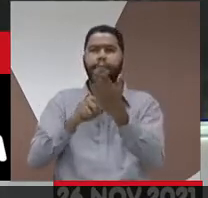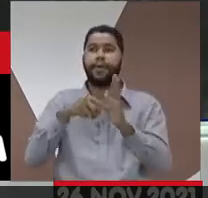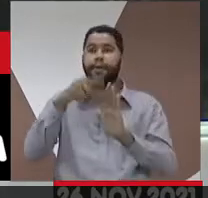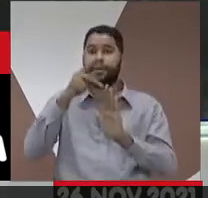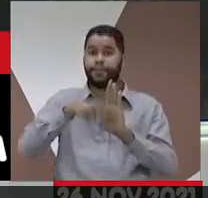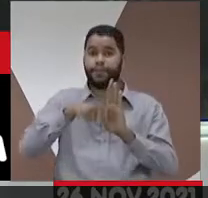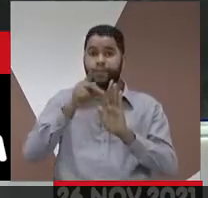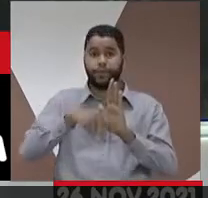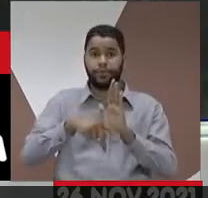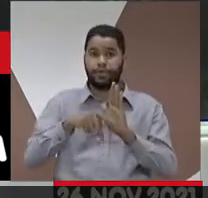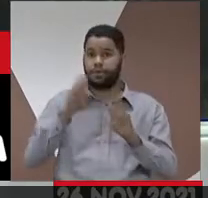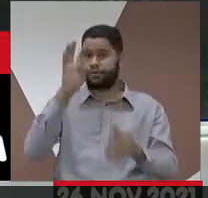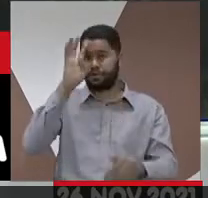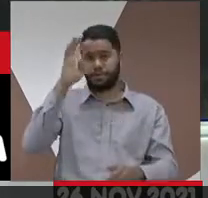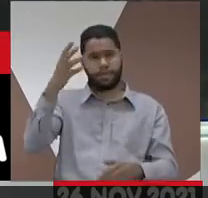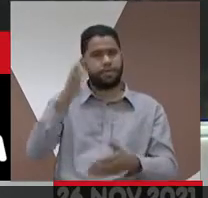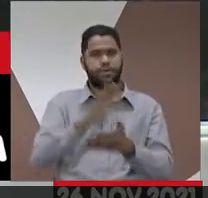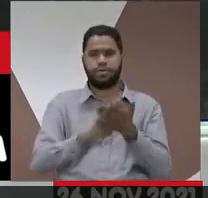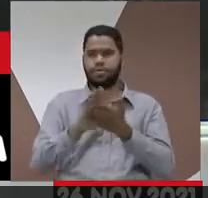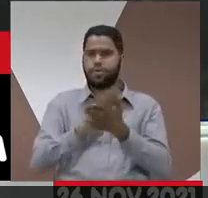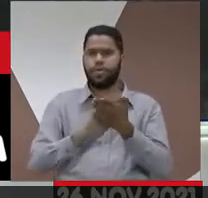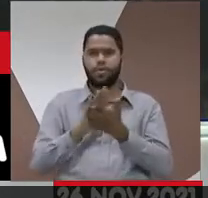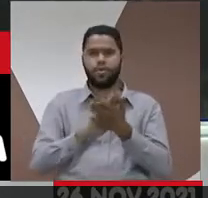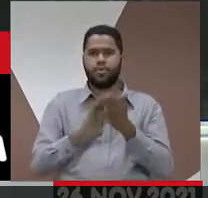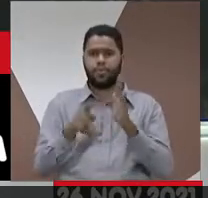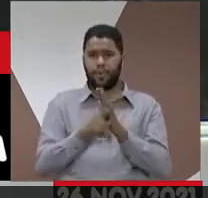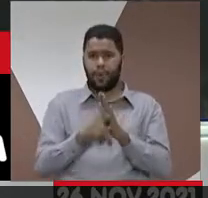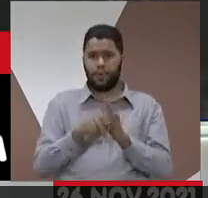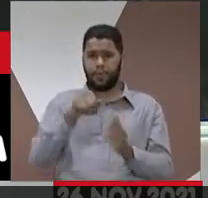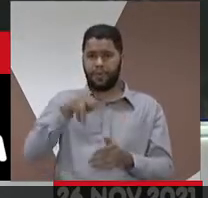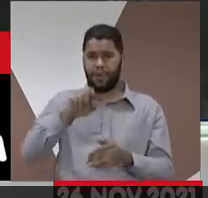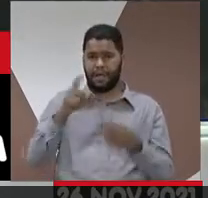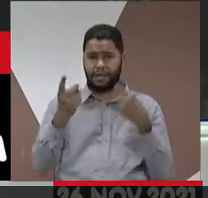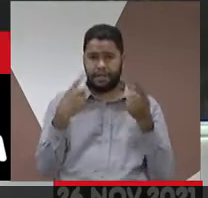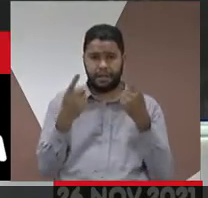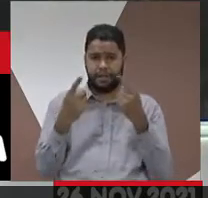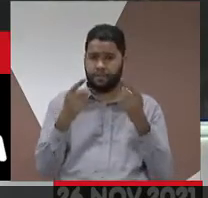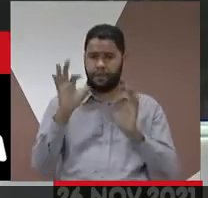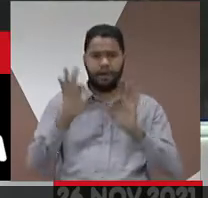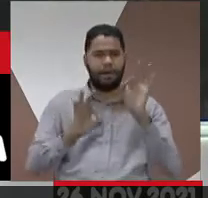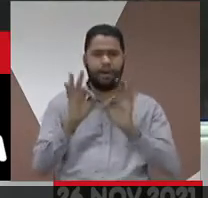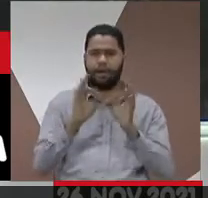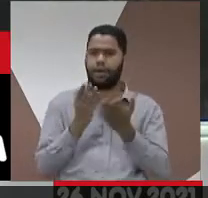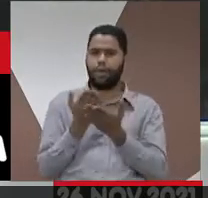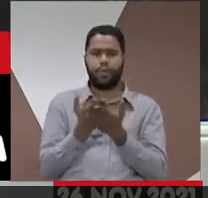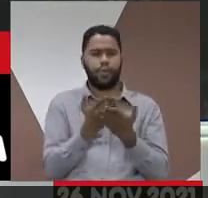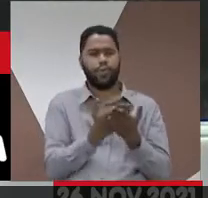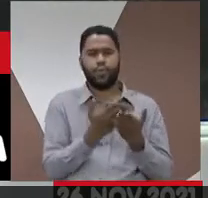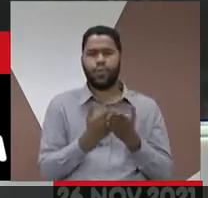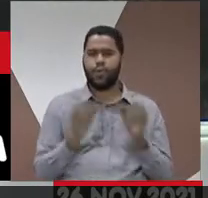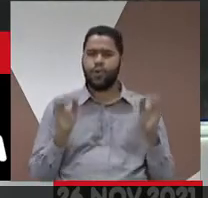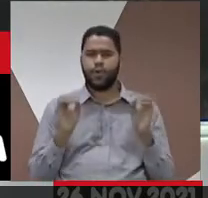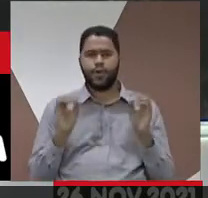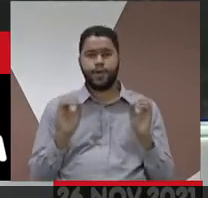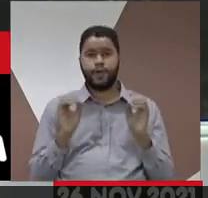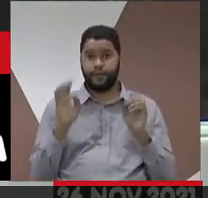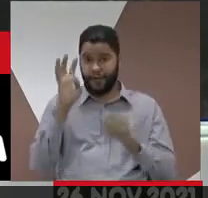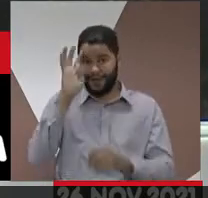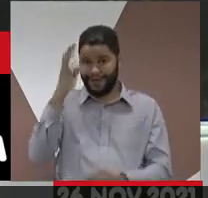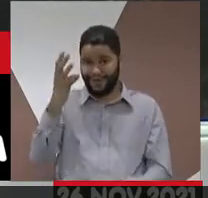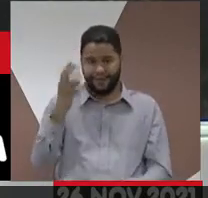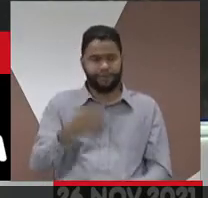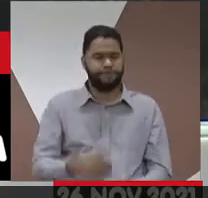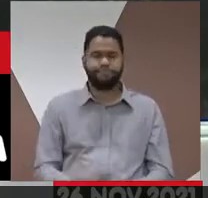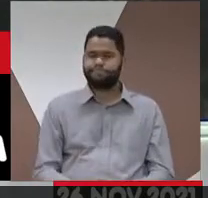projeto ele não resolve o problema do anel rodoviário, porque ele não foi desenhado para isso, não tem estudo que apresenta que ele vai resolver o problema do